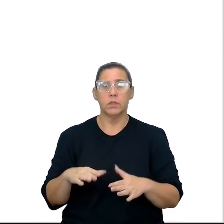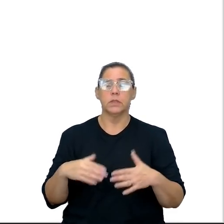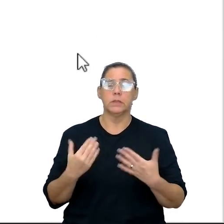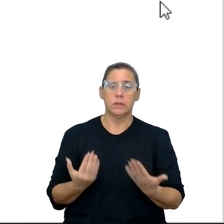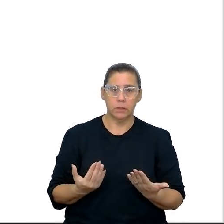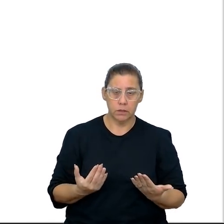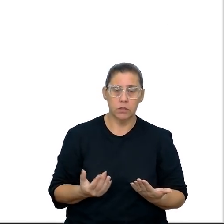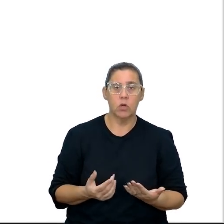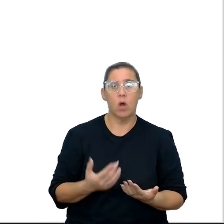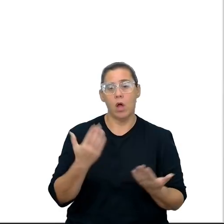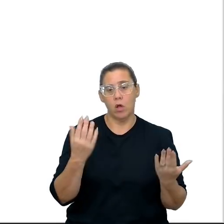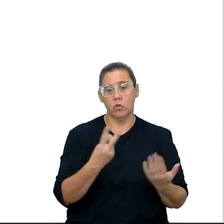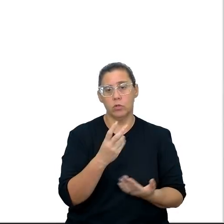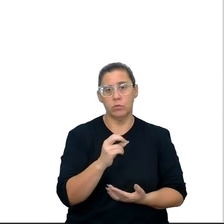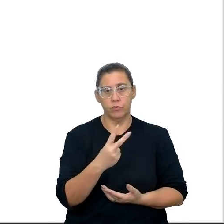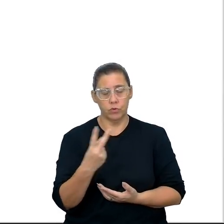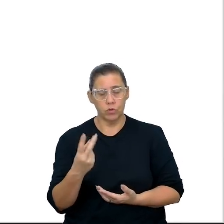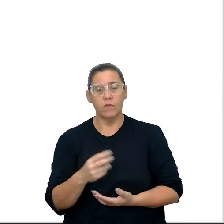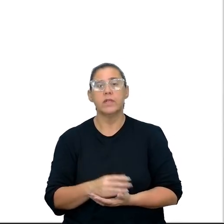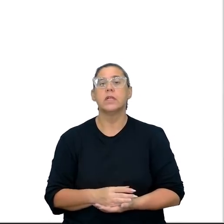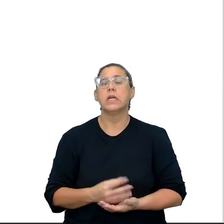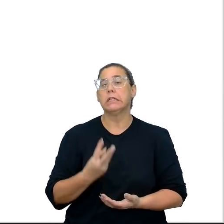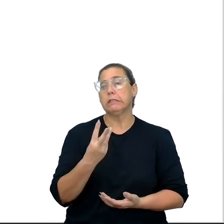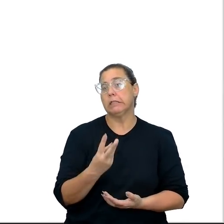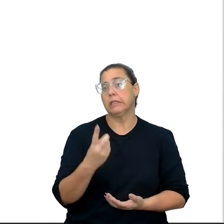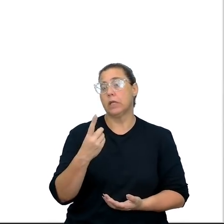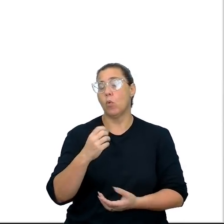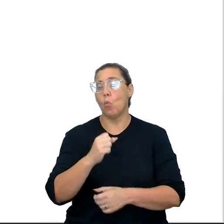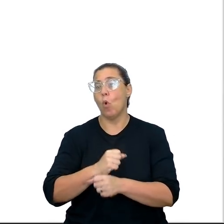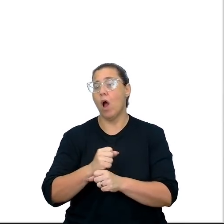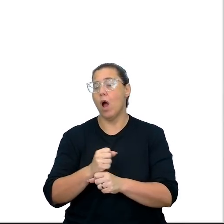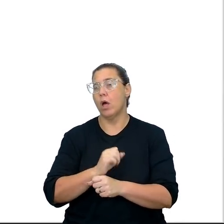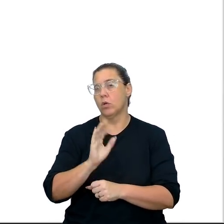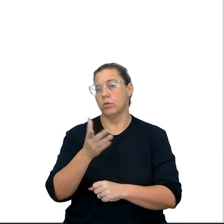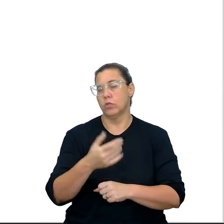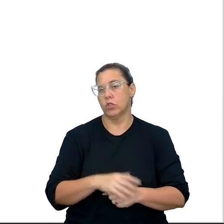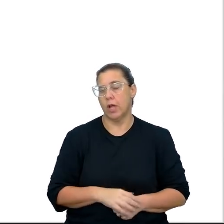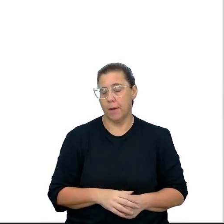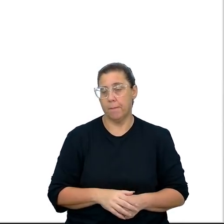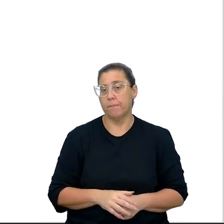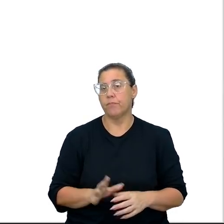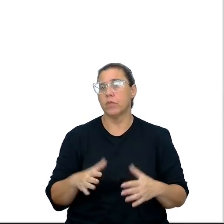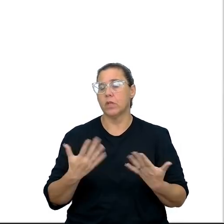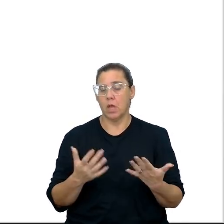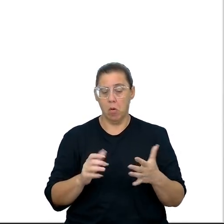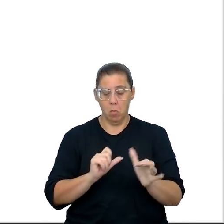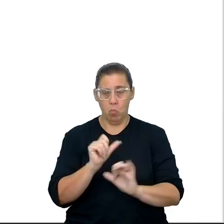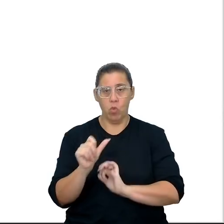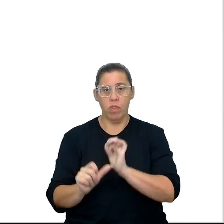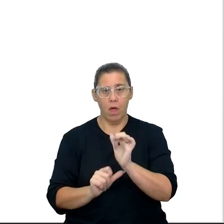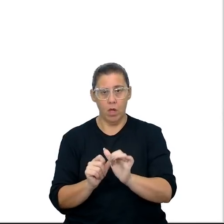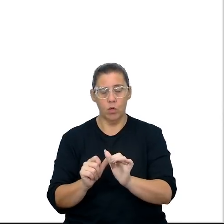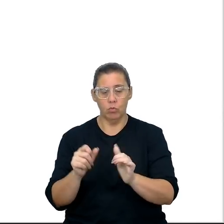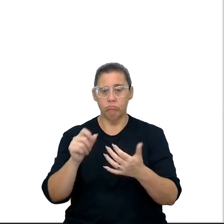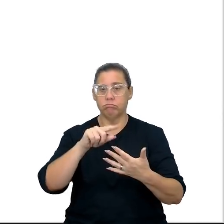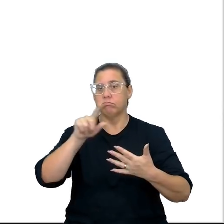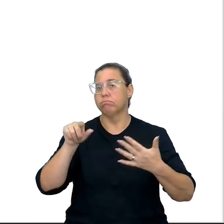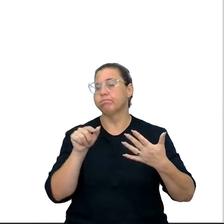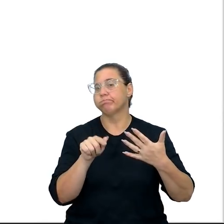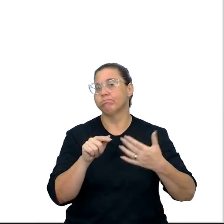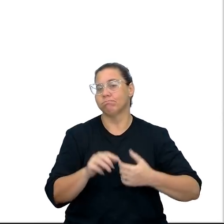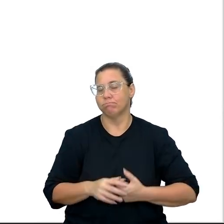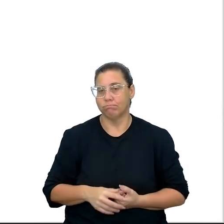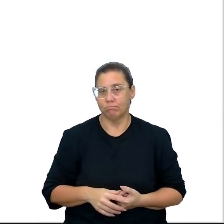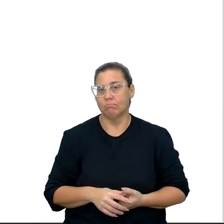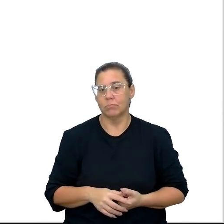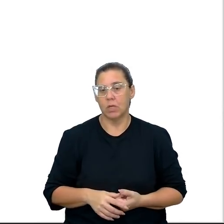né, estamos em 2022, faz 31 anos. Agora, se eu dissesse assim, por exemplo, mudando o lugar da incógnita, né, se eu